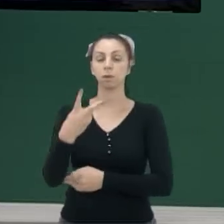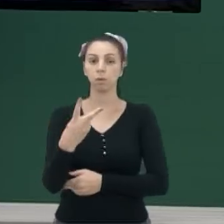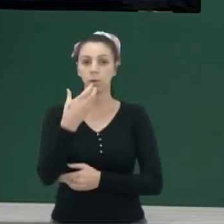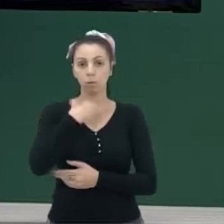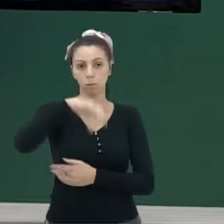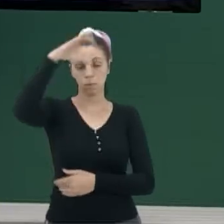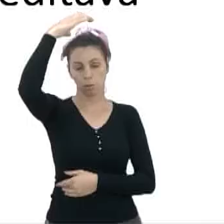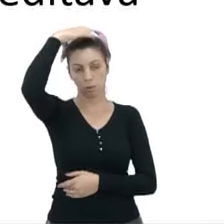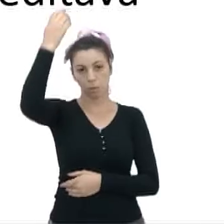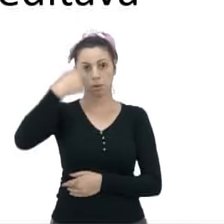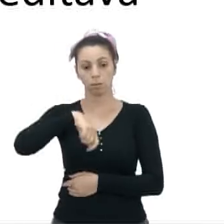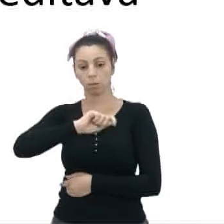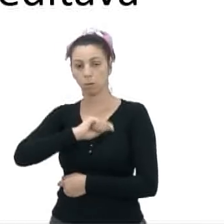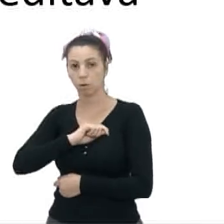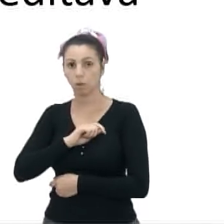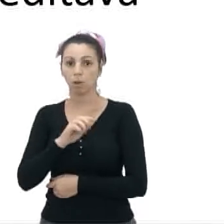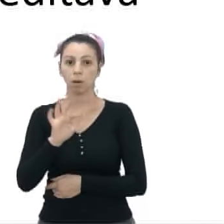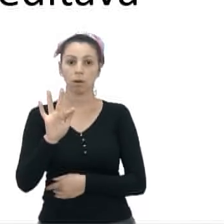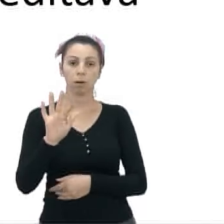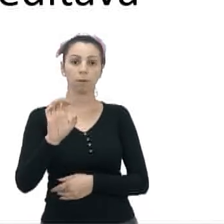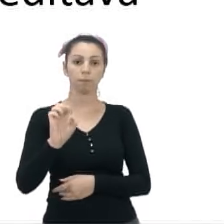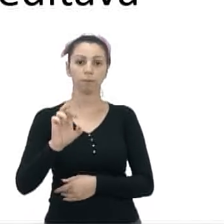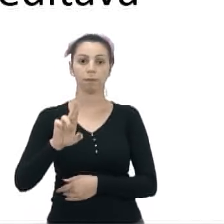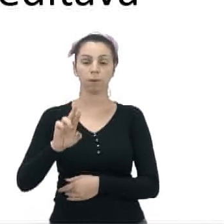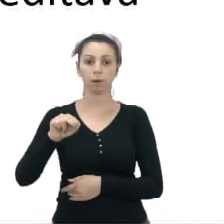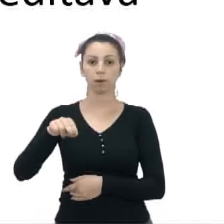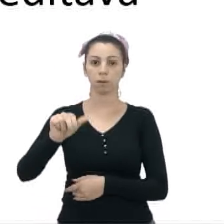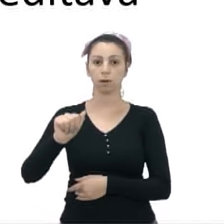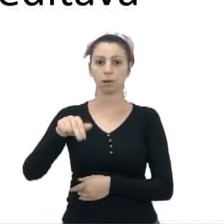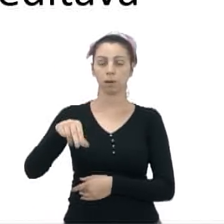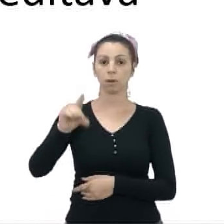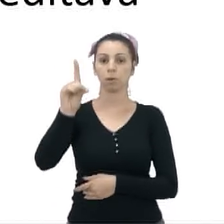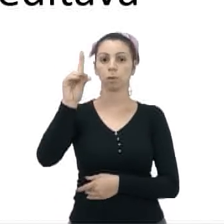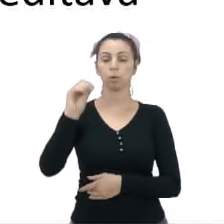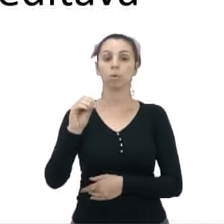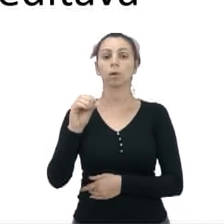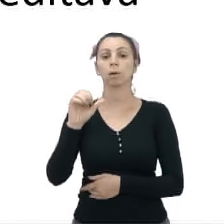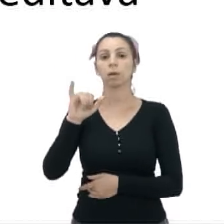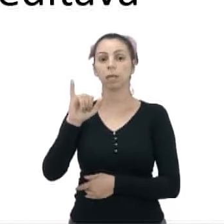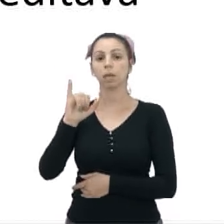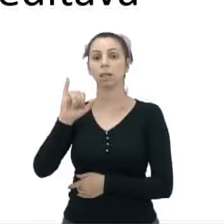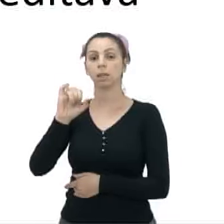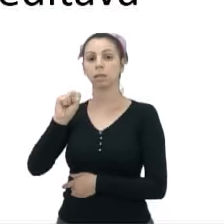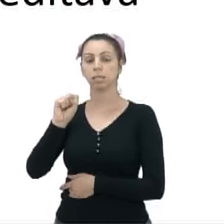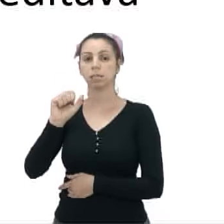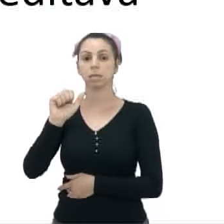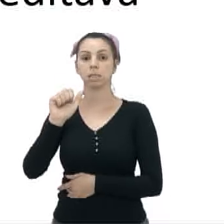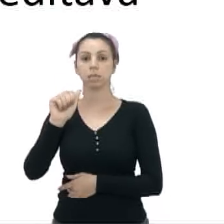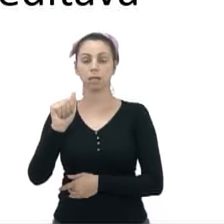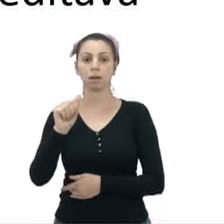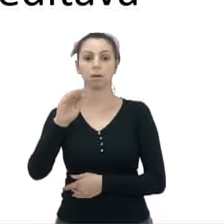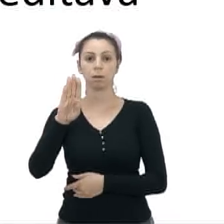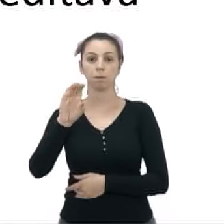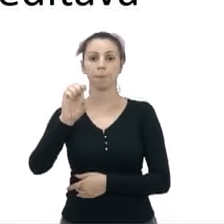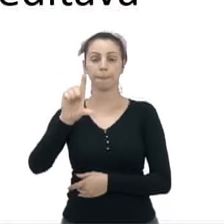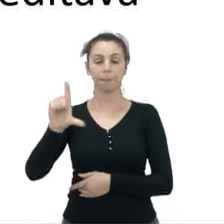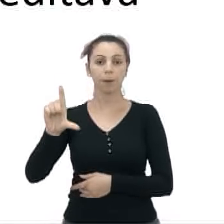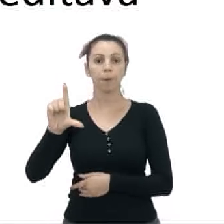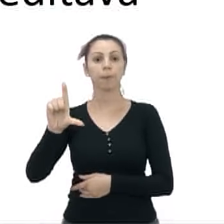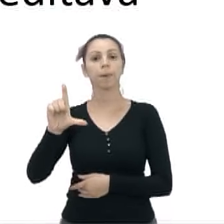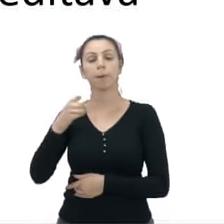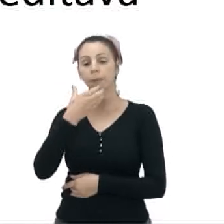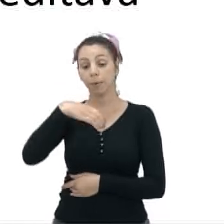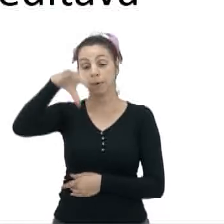espanhóis Fernando e Isabel, que são os reis da Reconquista, né? Vocês sabem que a Península Ibérica, por um longo período, séculos, ela